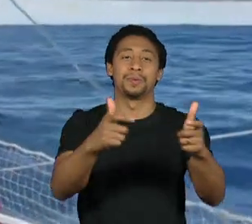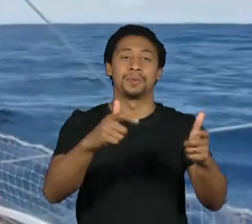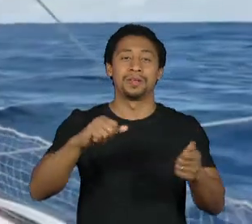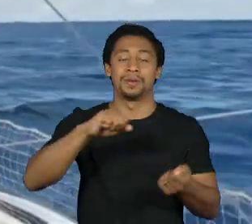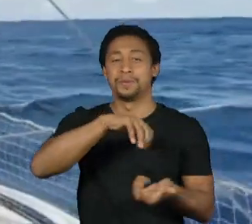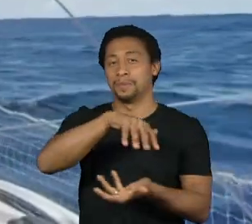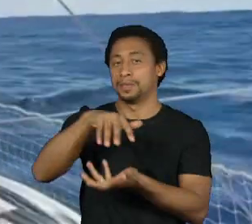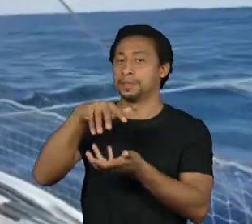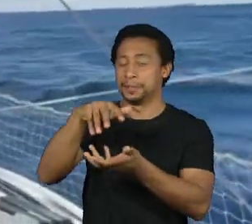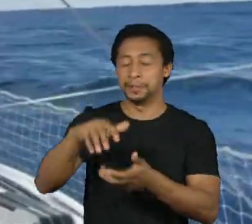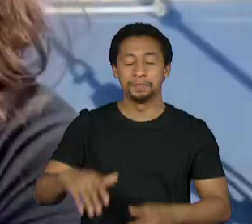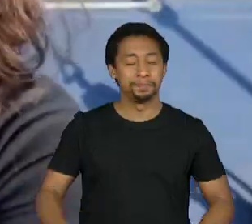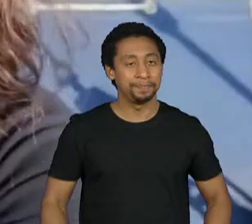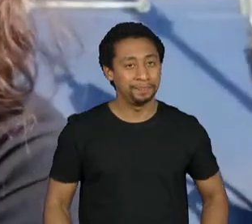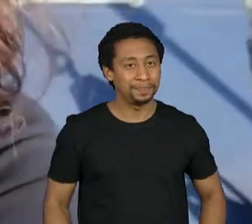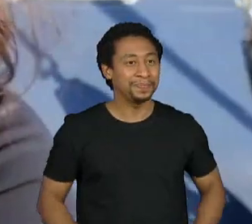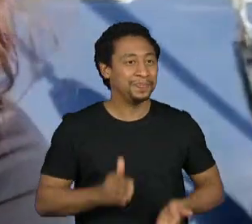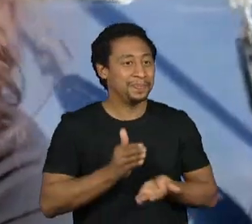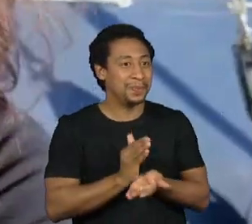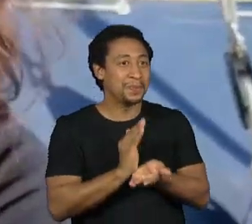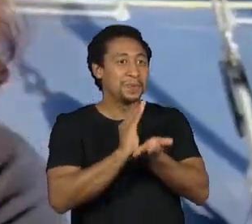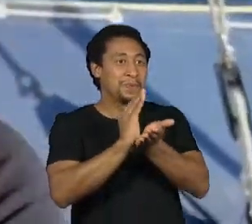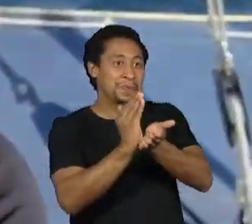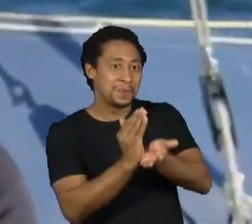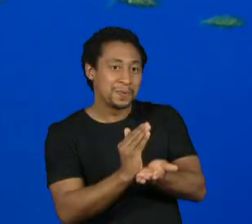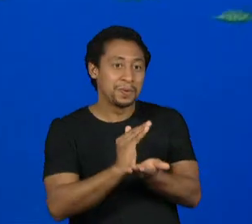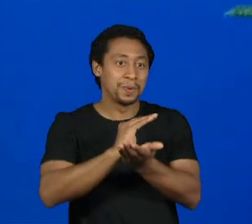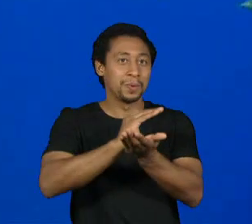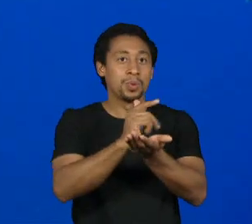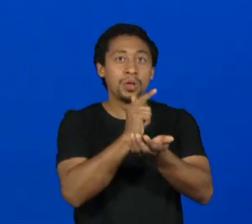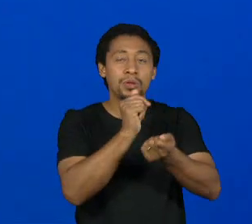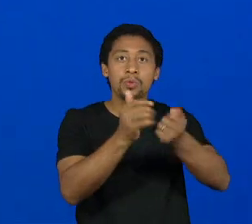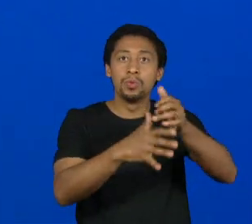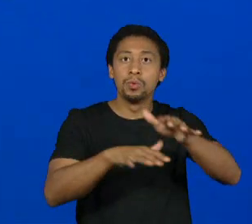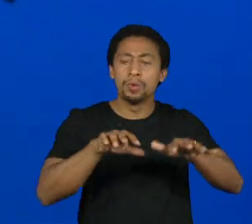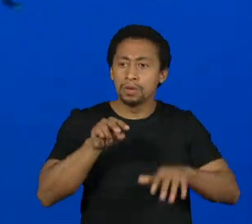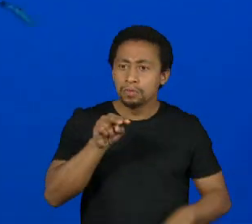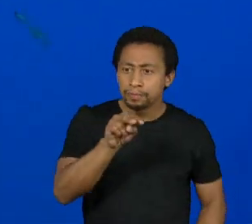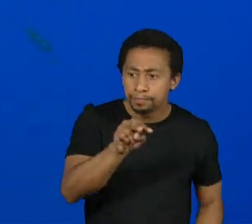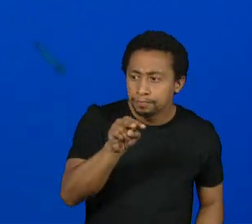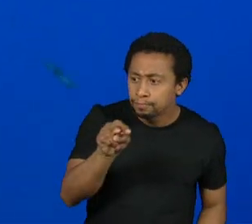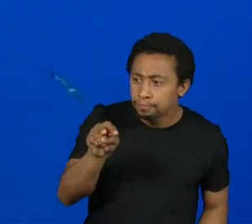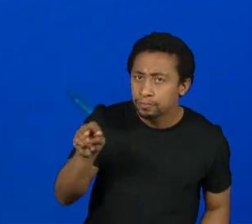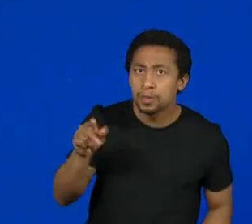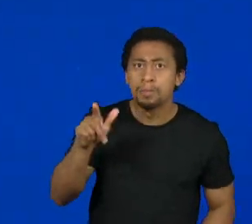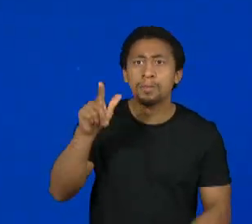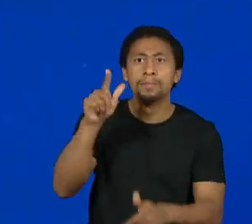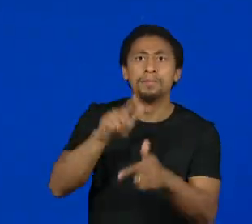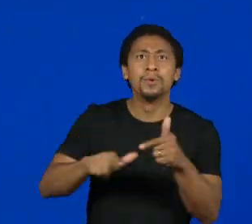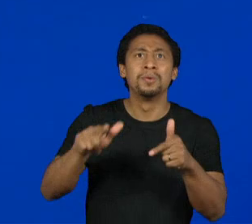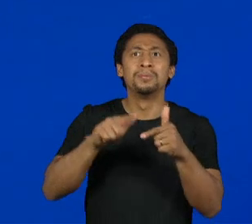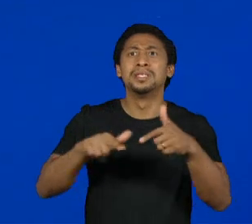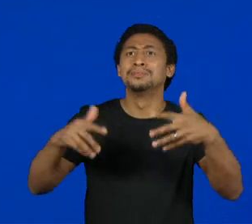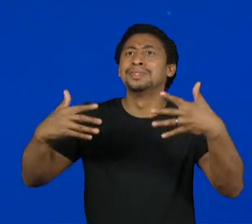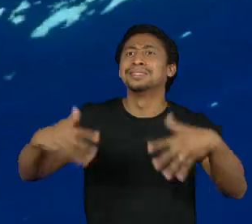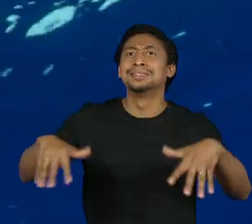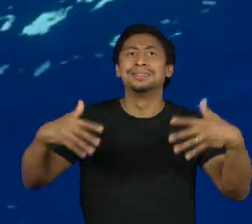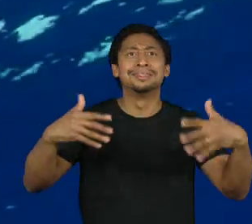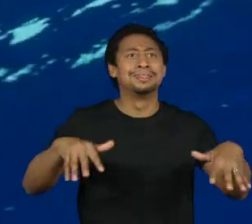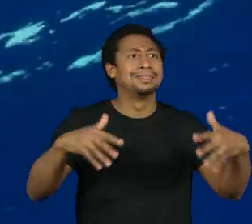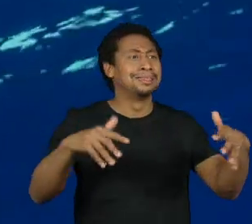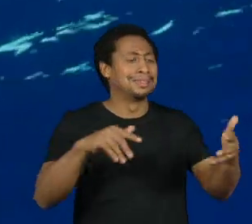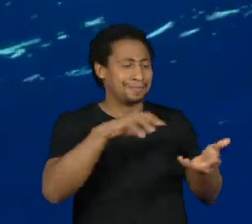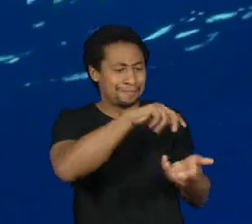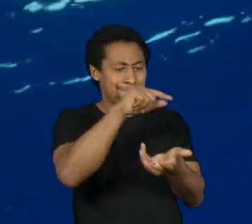E foi em alto mar que a arquiteta pôde ver de perto o problema ambiental que já atinge todos os pontos dos